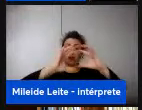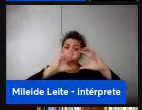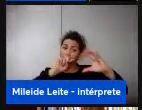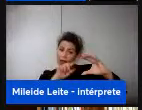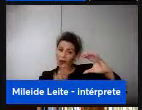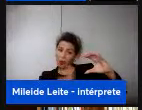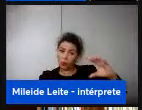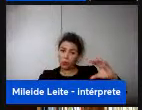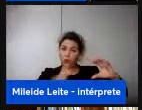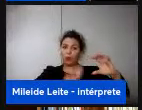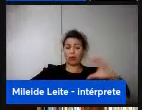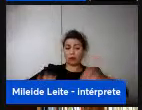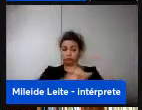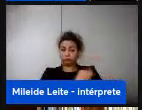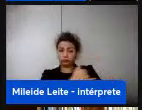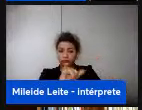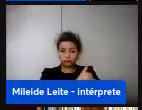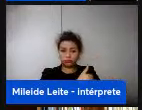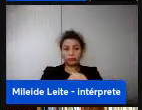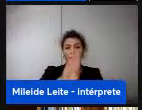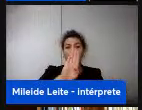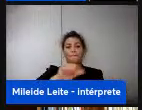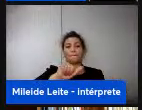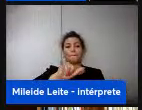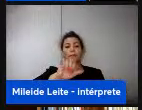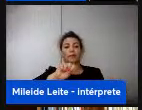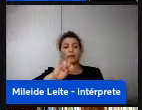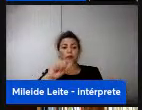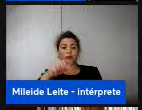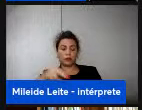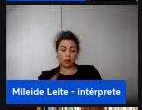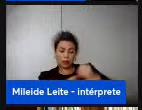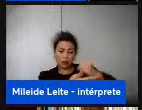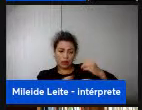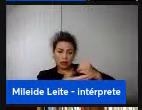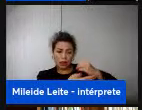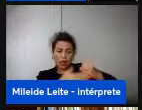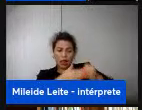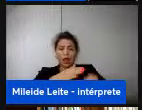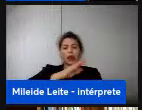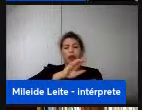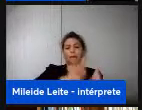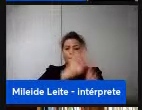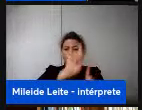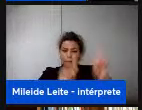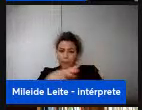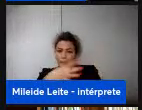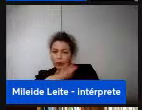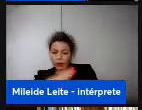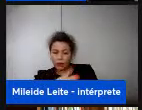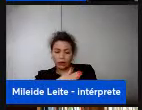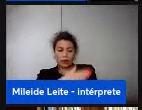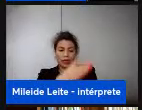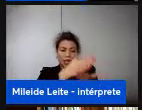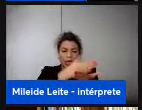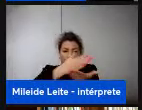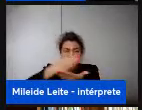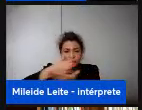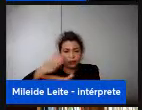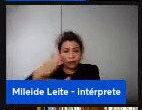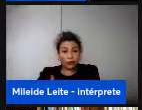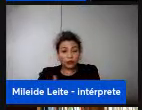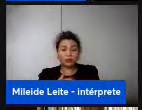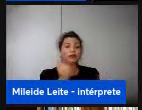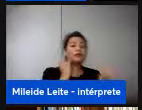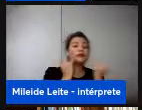utiliza uma estratégia bayesiana baseada nessa probabilidade, distribuição de probabilidade anterior e os